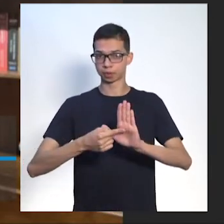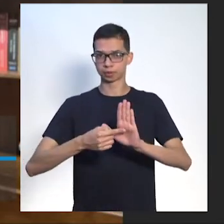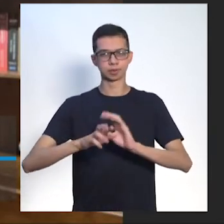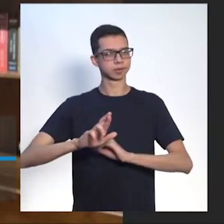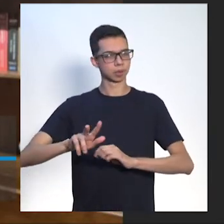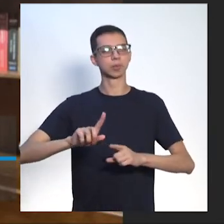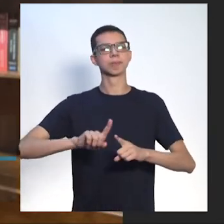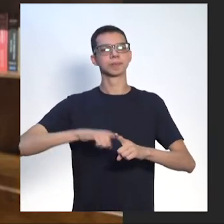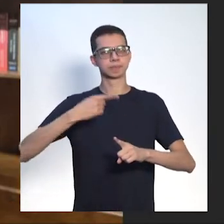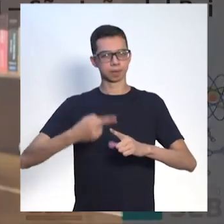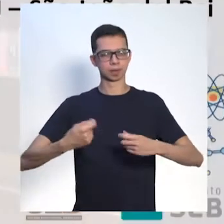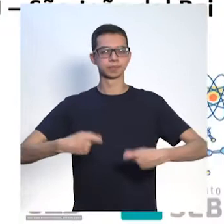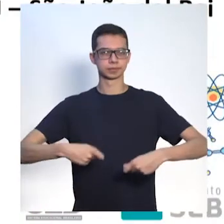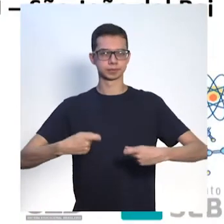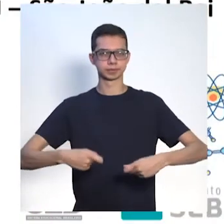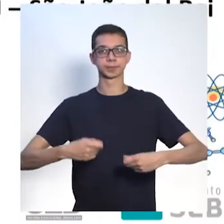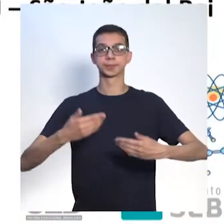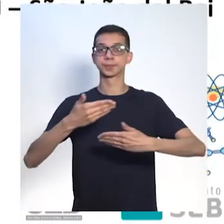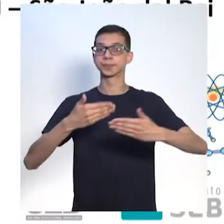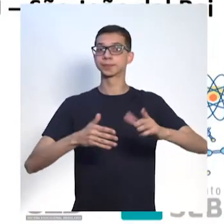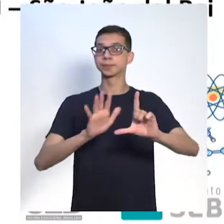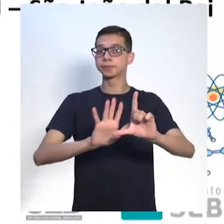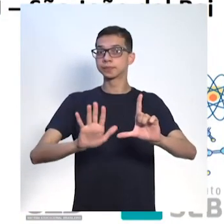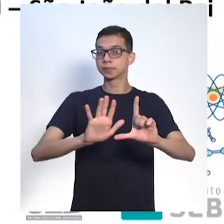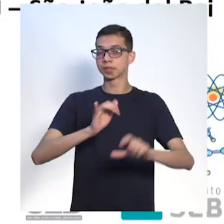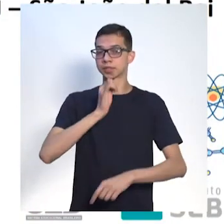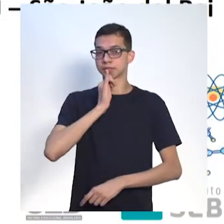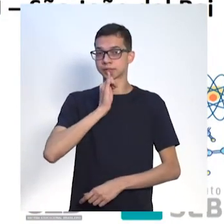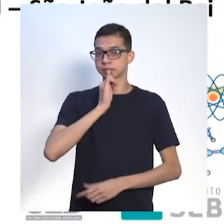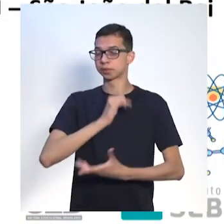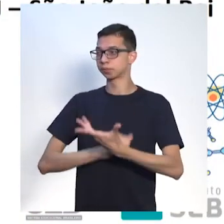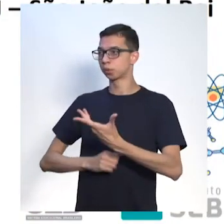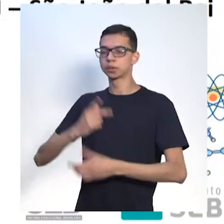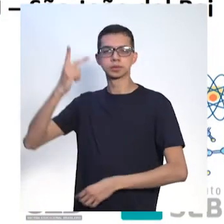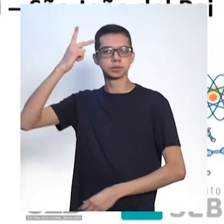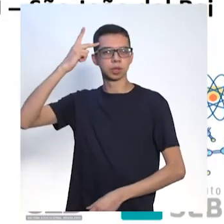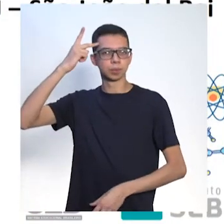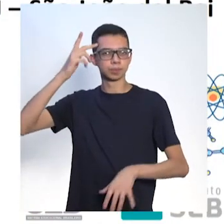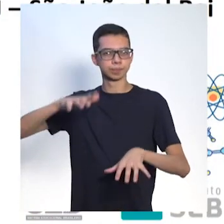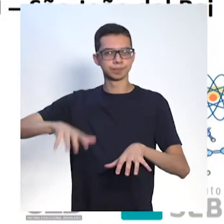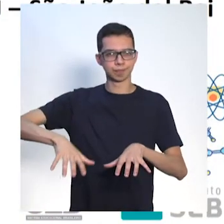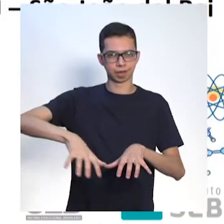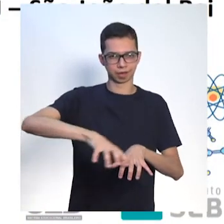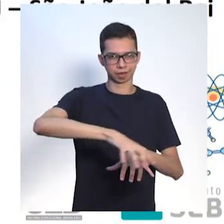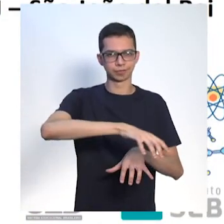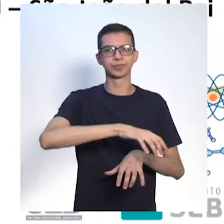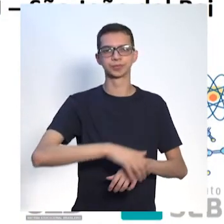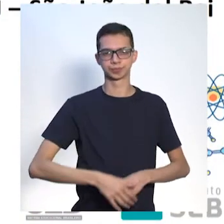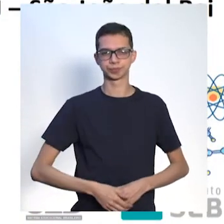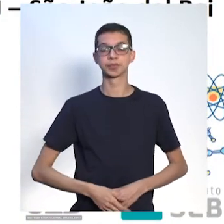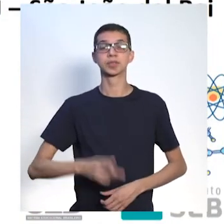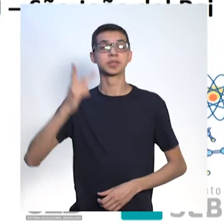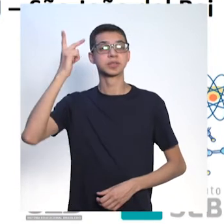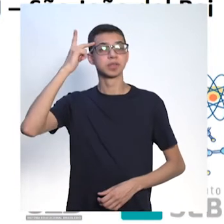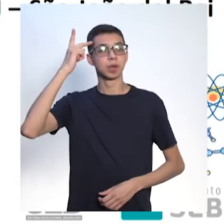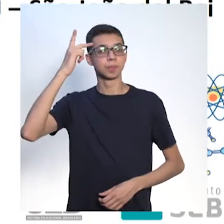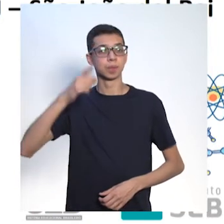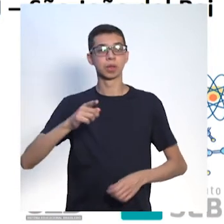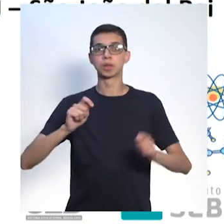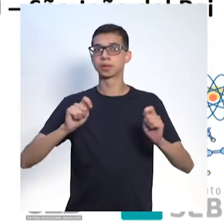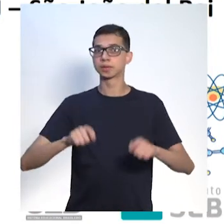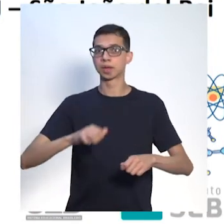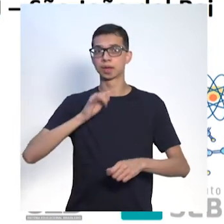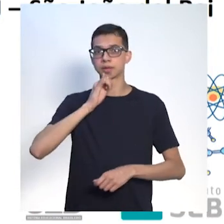tela? Na outra tela, por exemplo, eu peguei a região de São Paulo. A região de São Paulo é brincadeira, né? Porque São Paulo, tanto você pode subir como pode